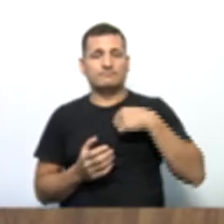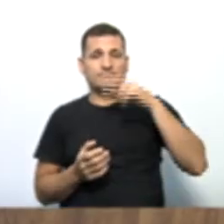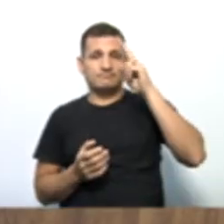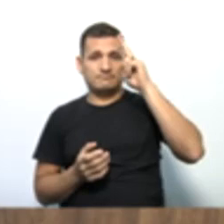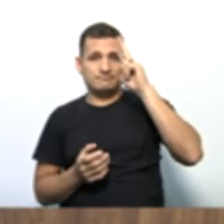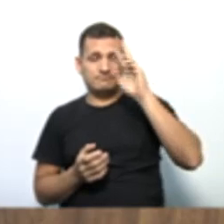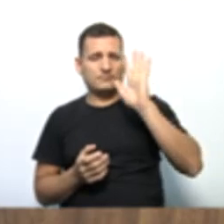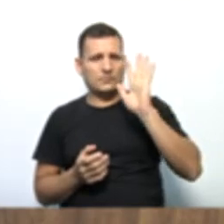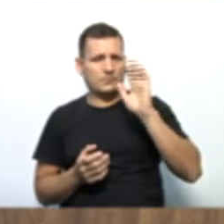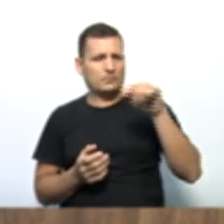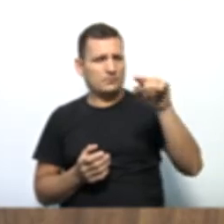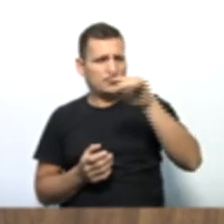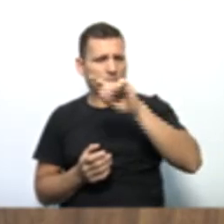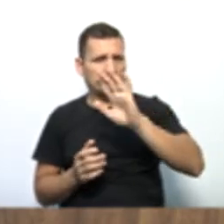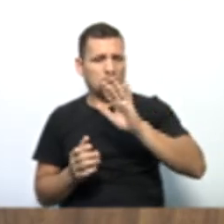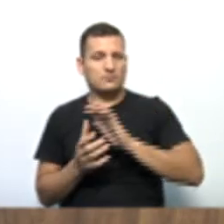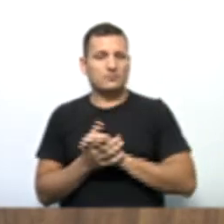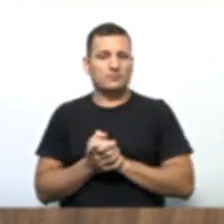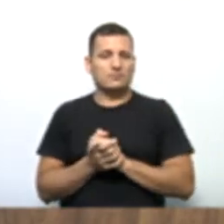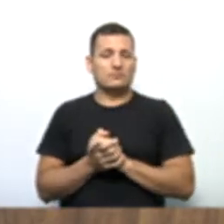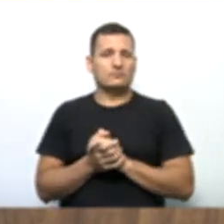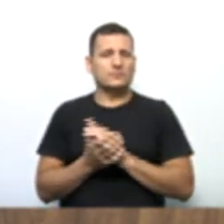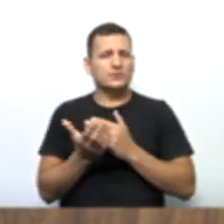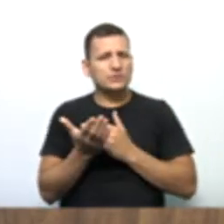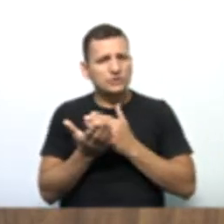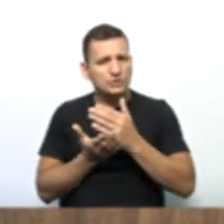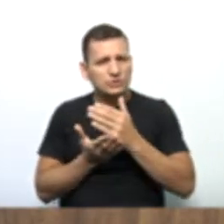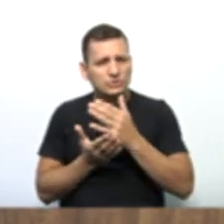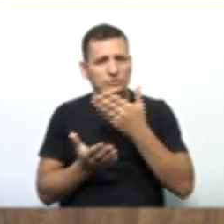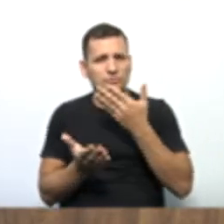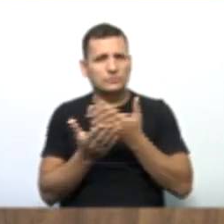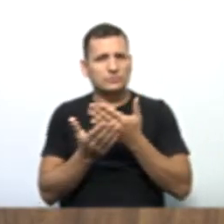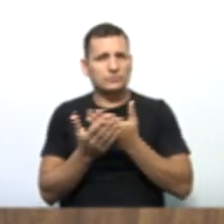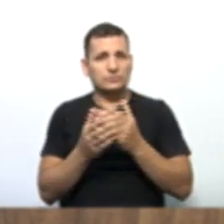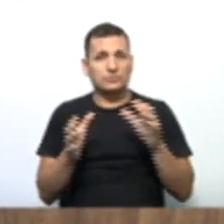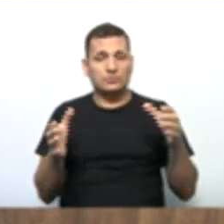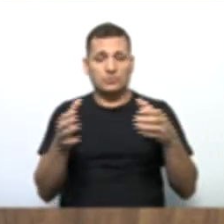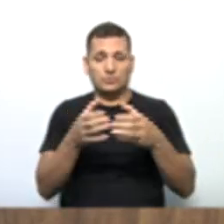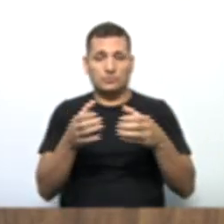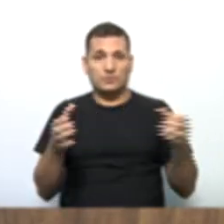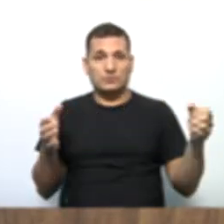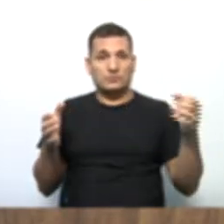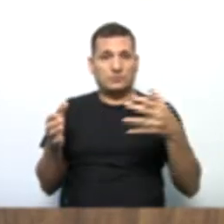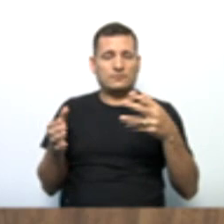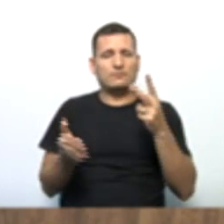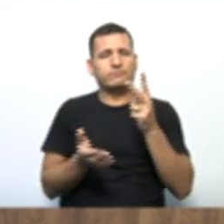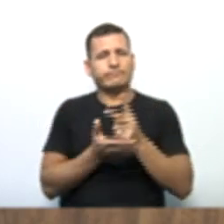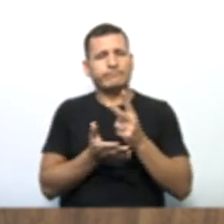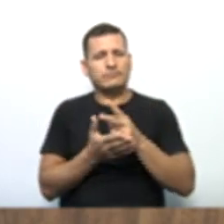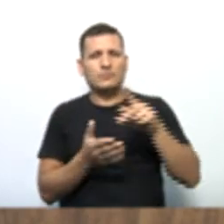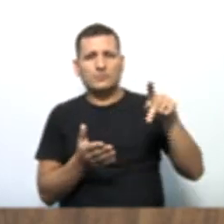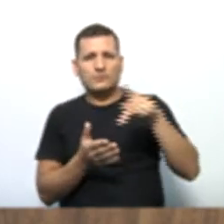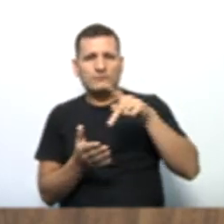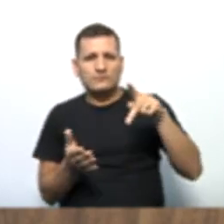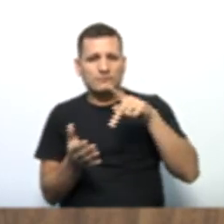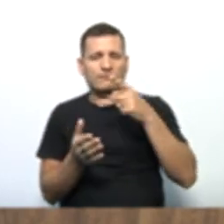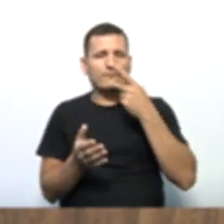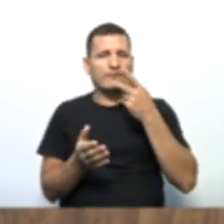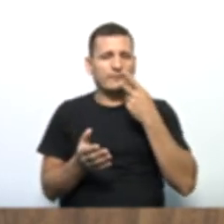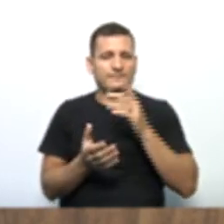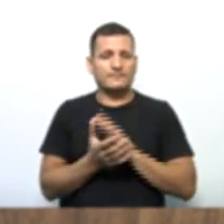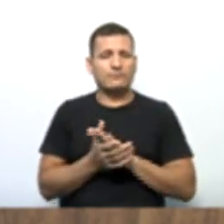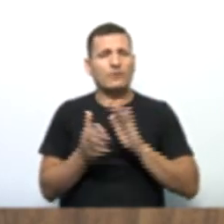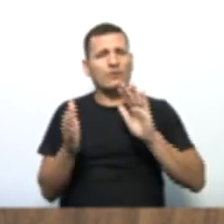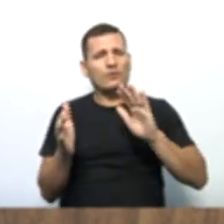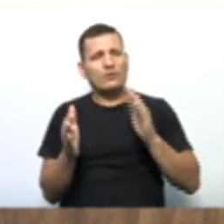né? Geralmente no início de ano, quando a gente vai começar a aula numa turma nova e tal, sempre o professor fala assim, olha pessoal, vamos